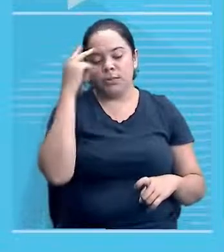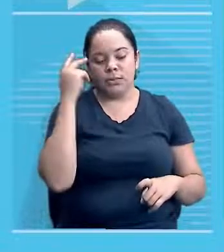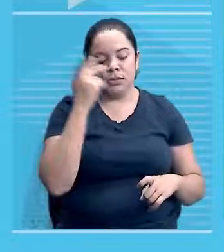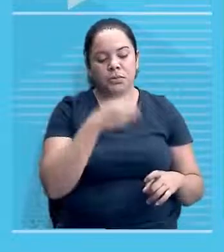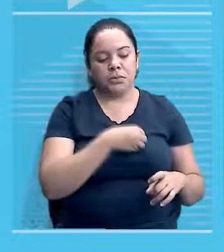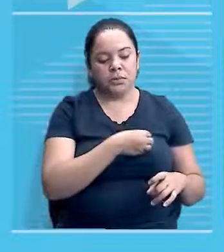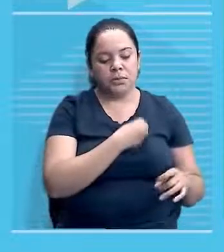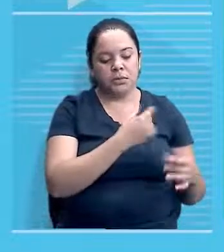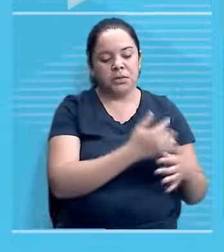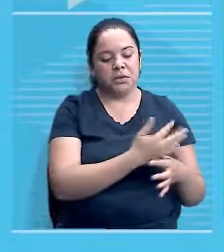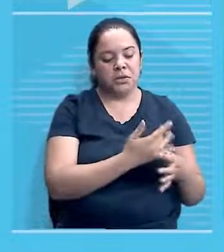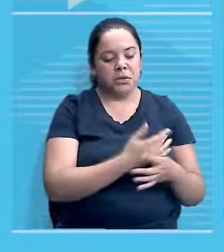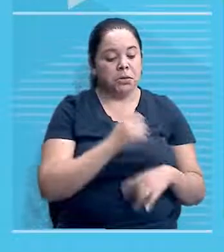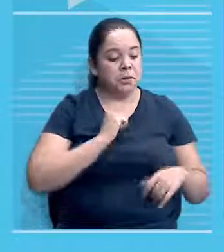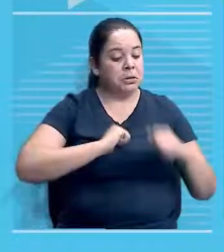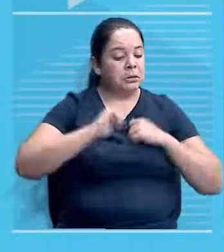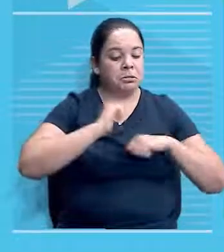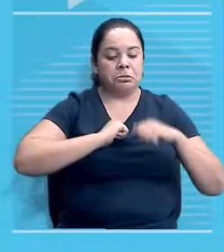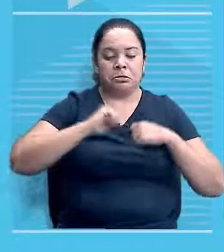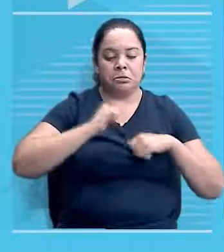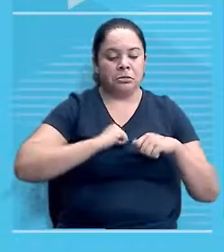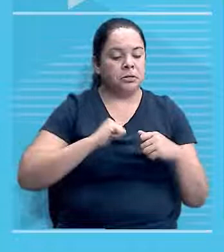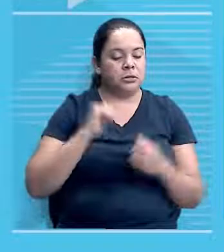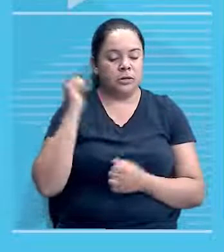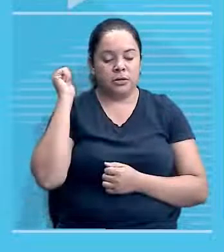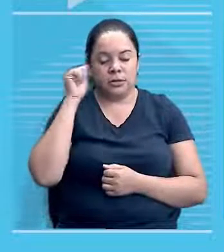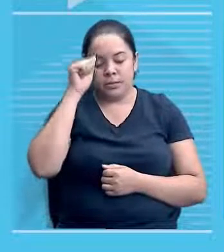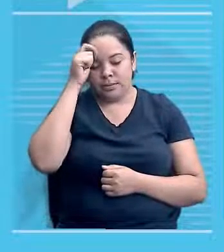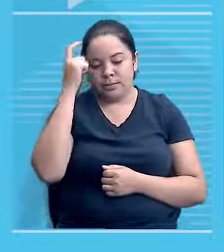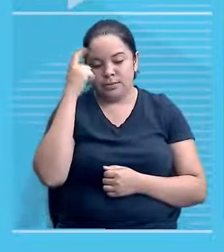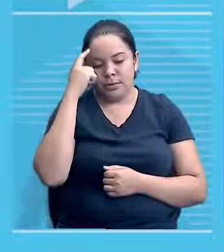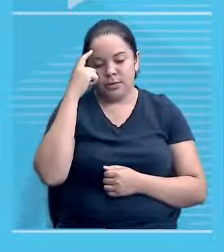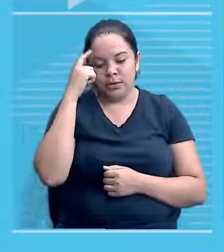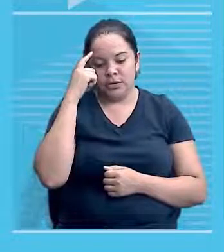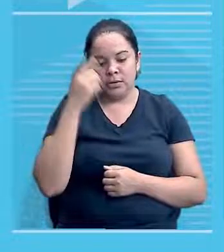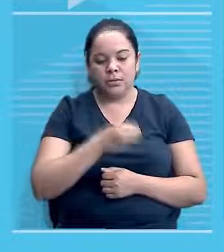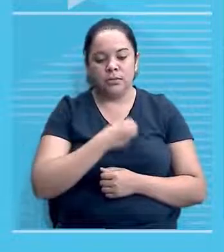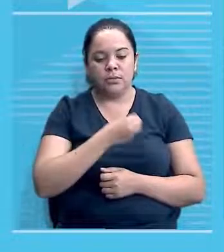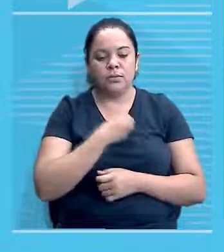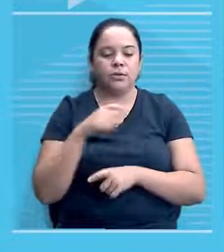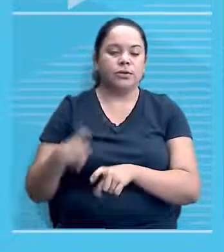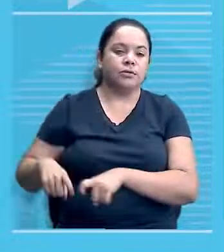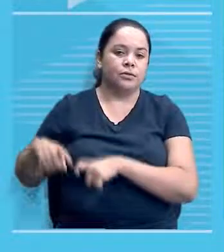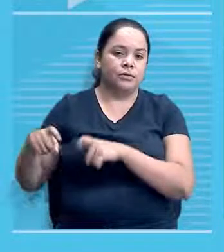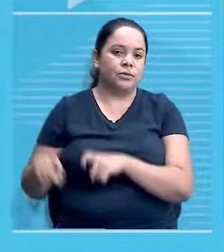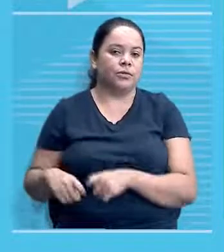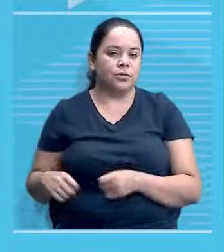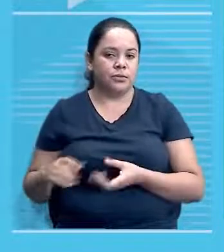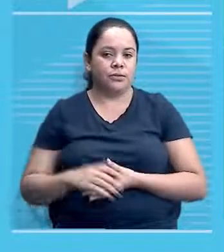centenas milhares se deslocam no final de semana para o campo